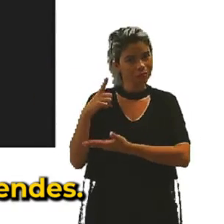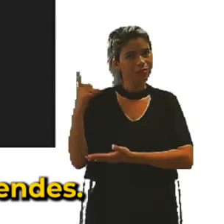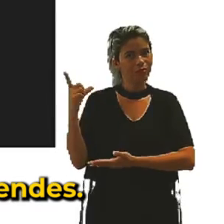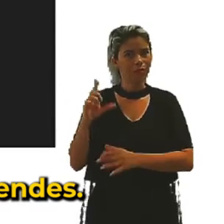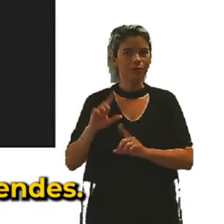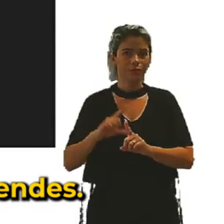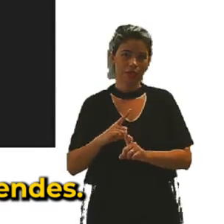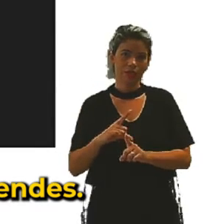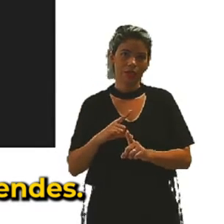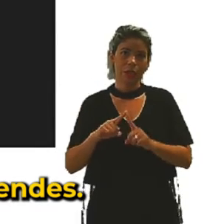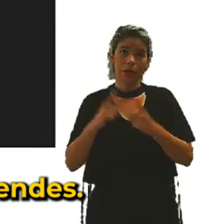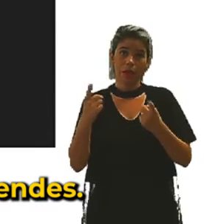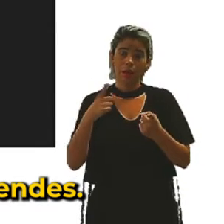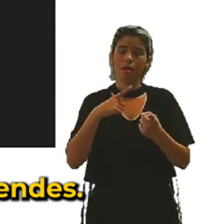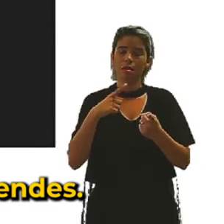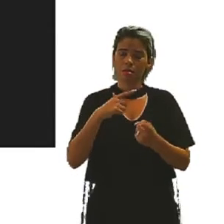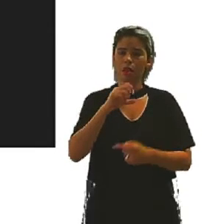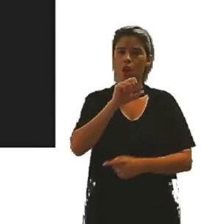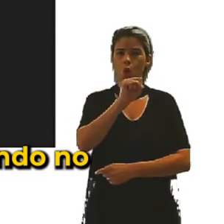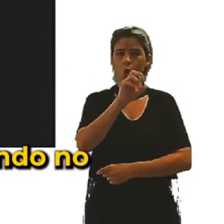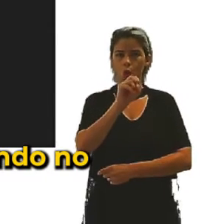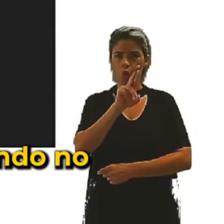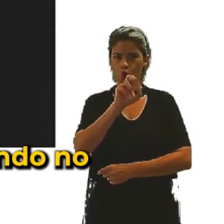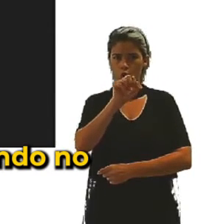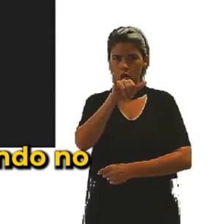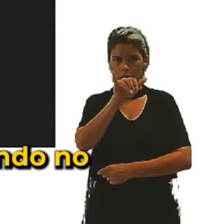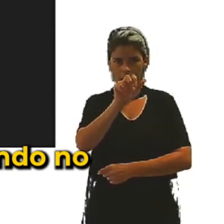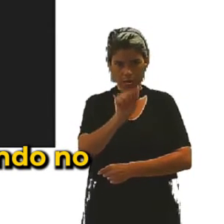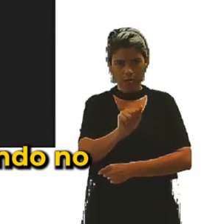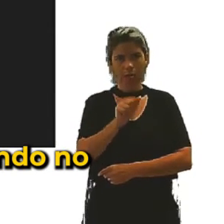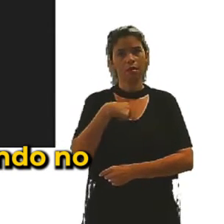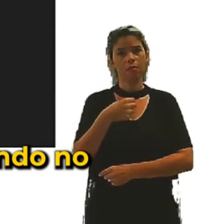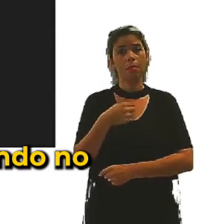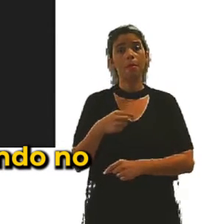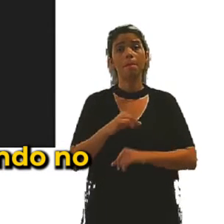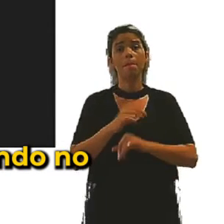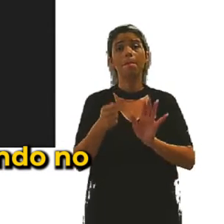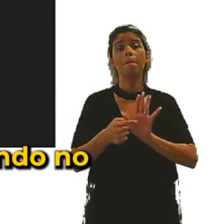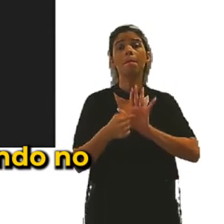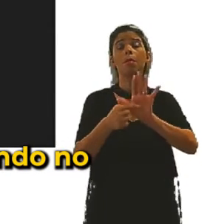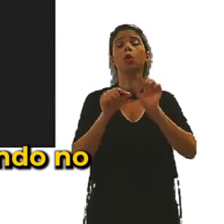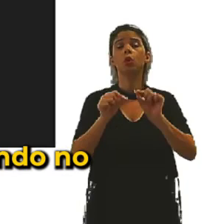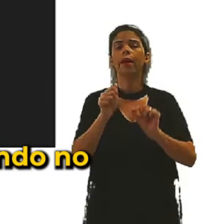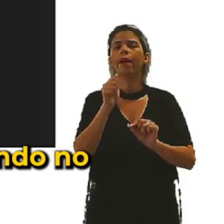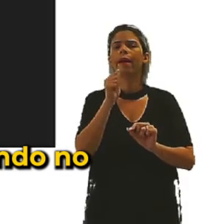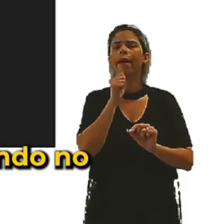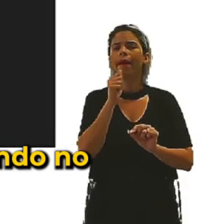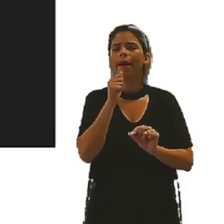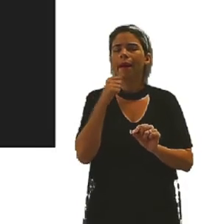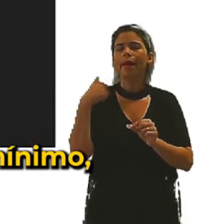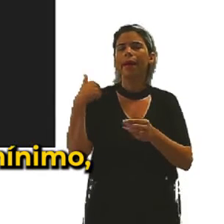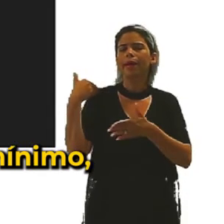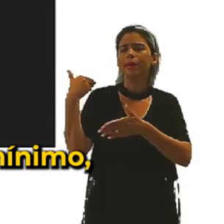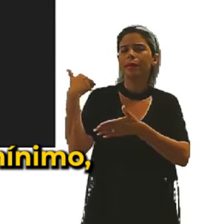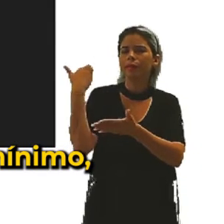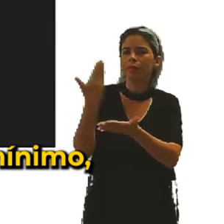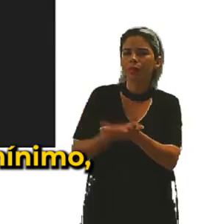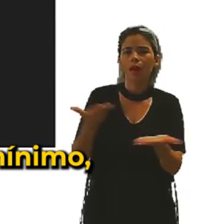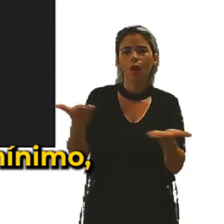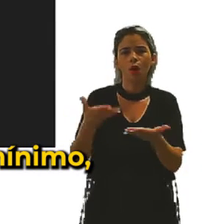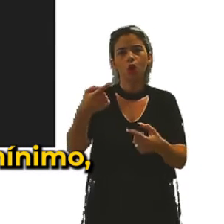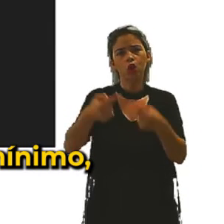bem destaca a epistemóloga Soraya Mendes, ela nos destaca que ainda estamos discutindo, no século XXI, o